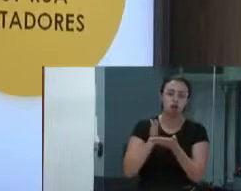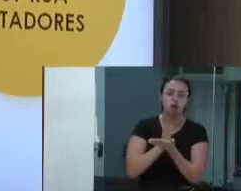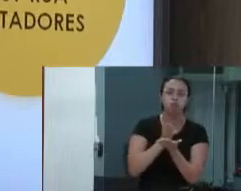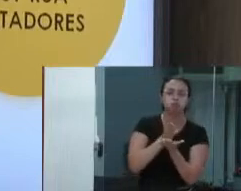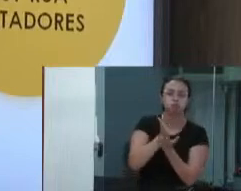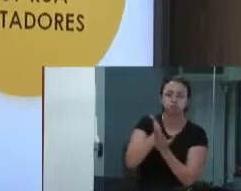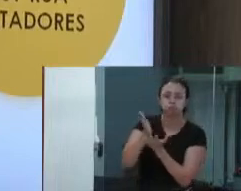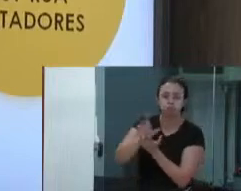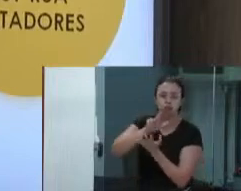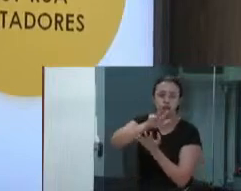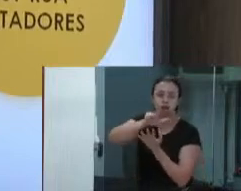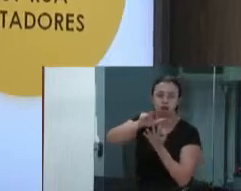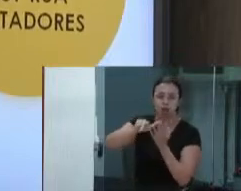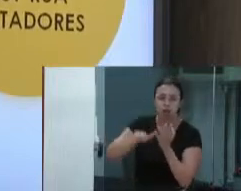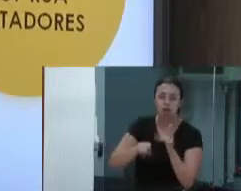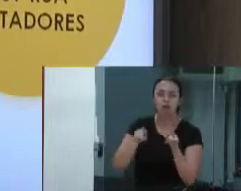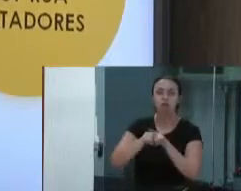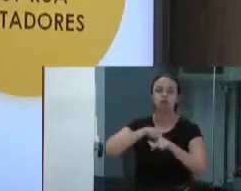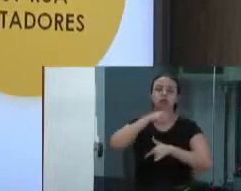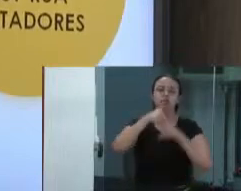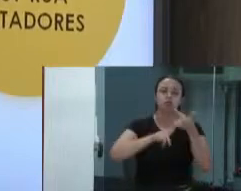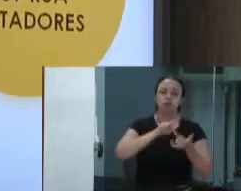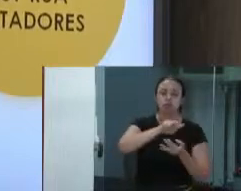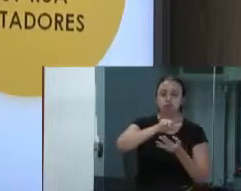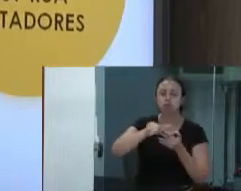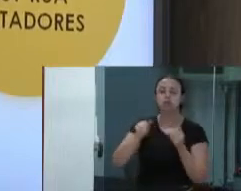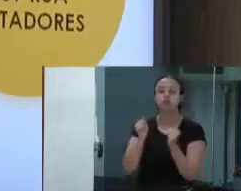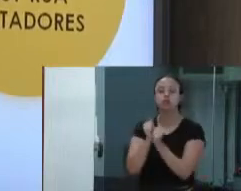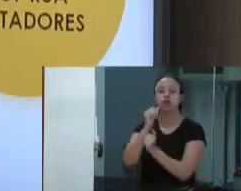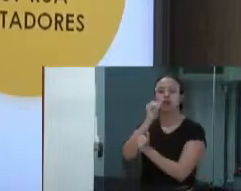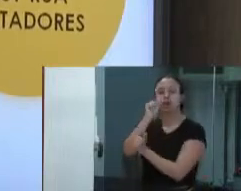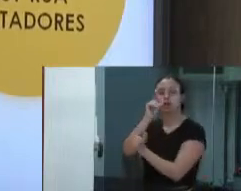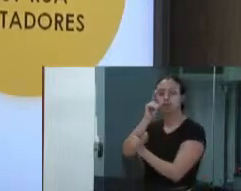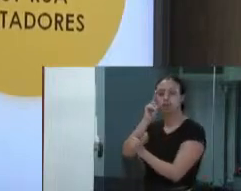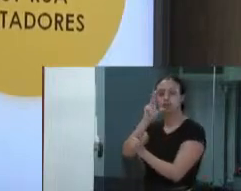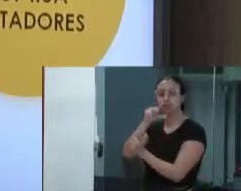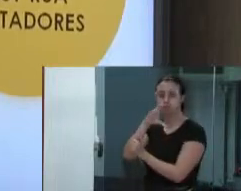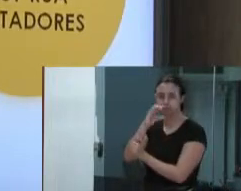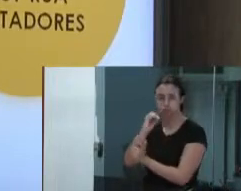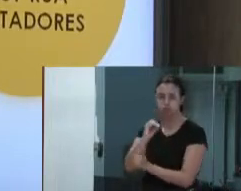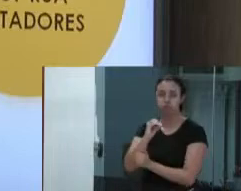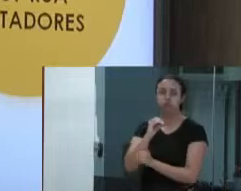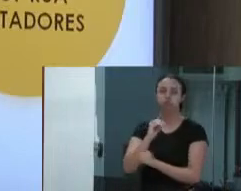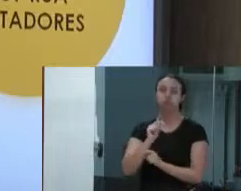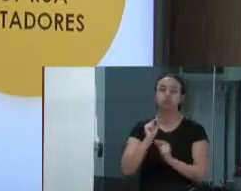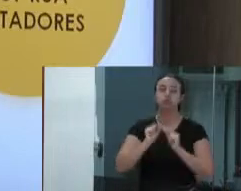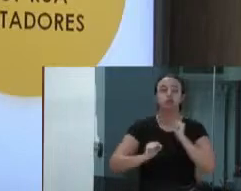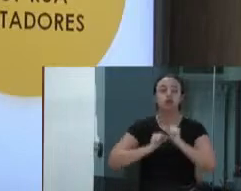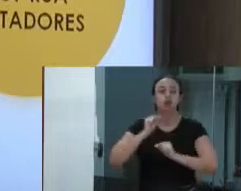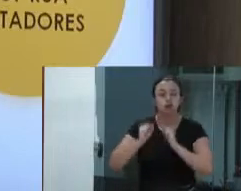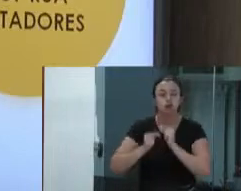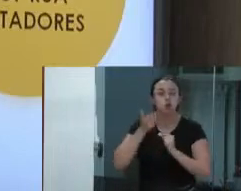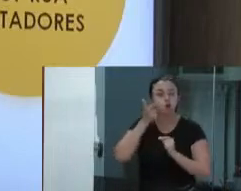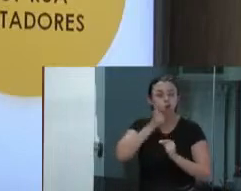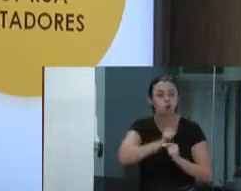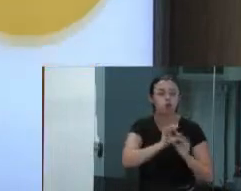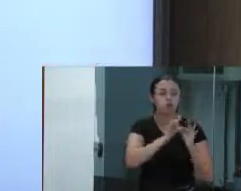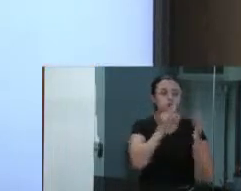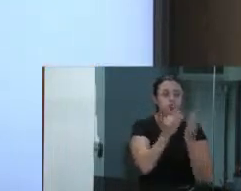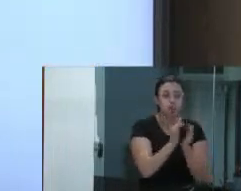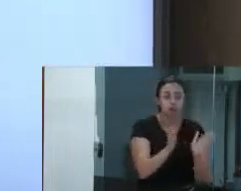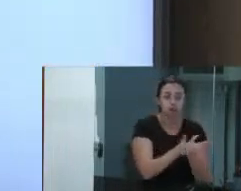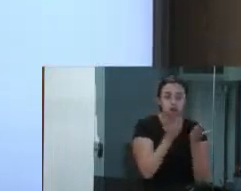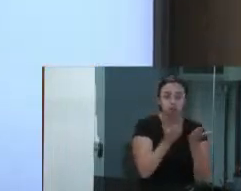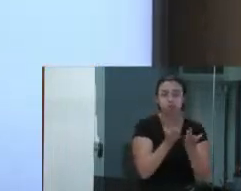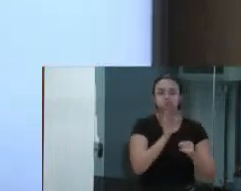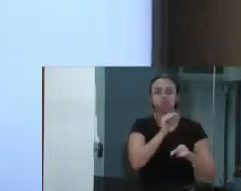serviço, várias frentes de trabalho junto ao cadastro único, para que a gente pudesse ampliar, né, a capacidade de cobertura a essas famílias mais